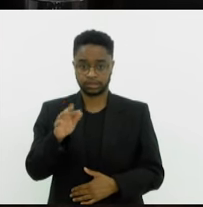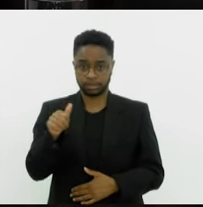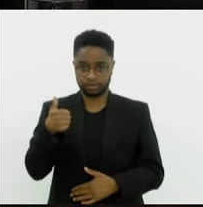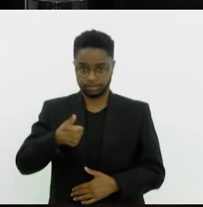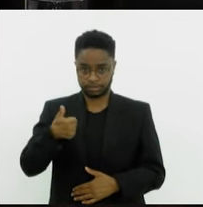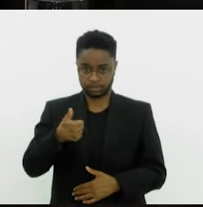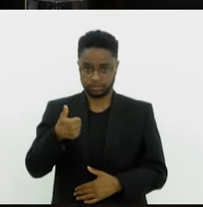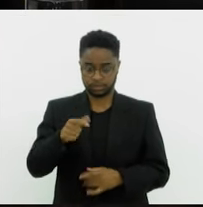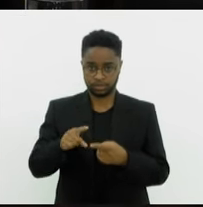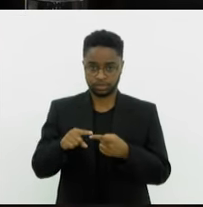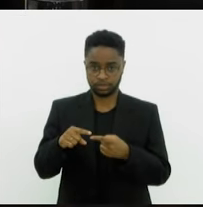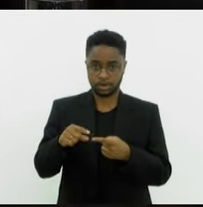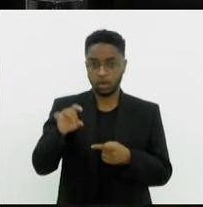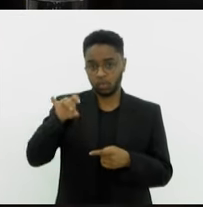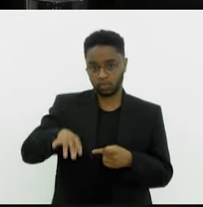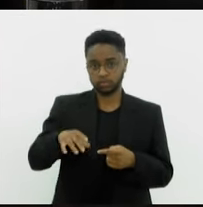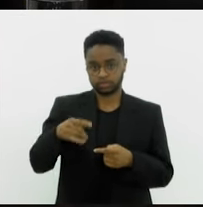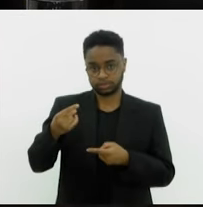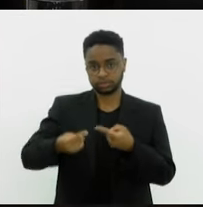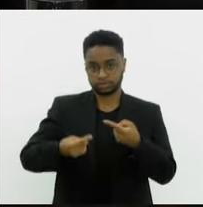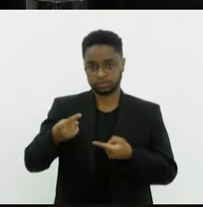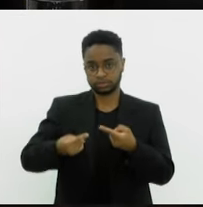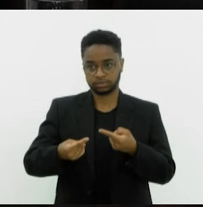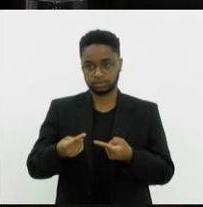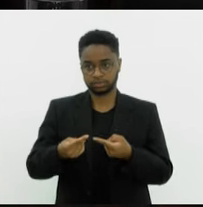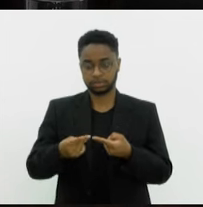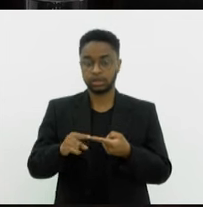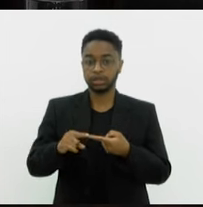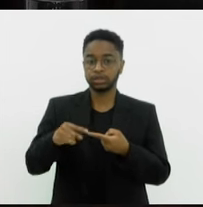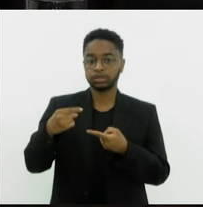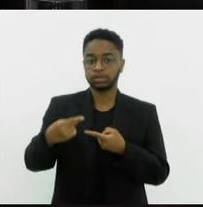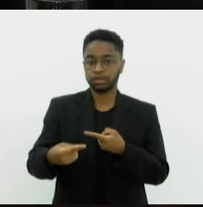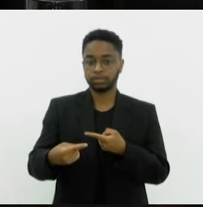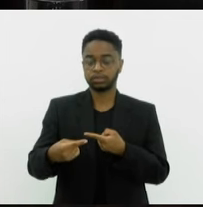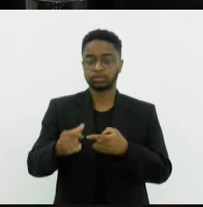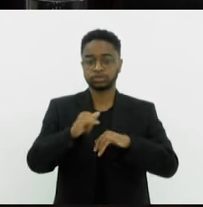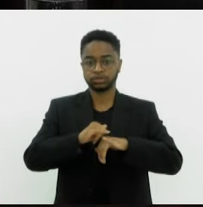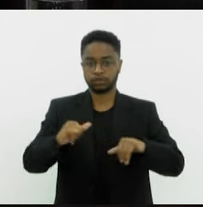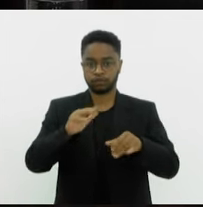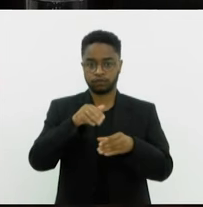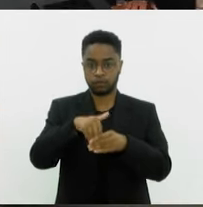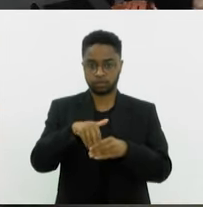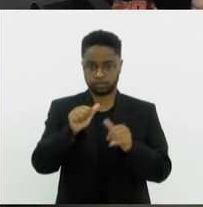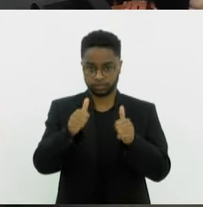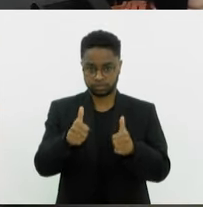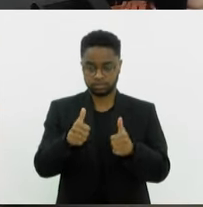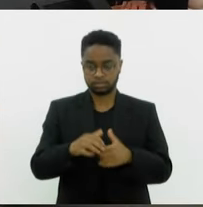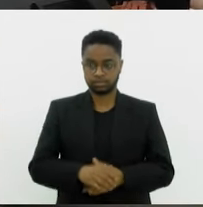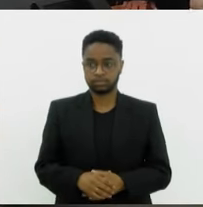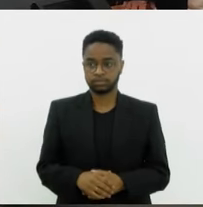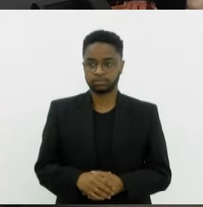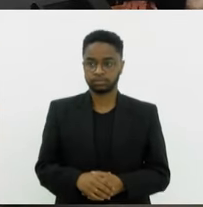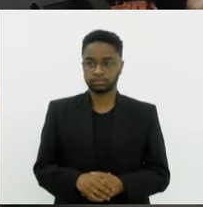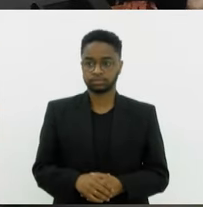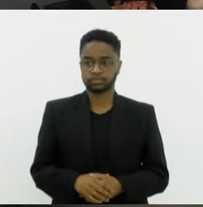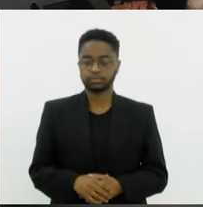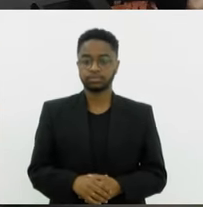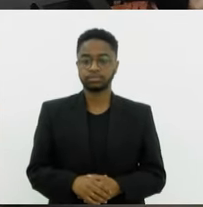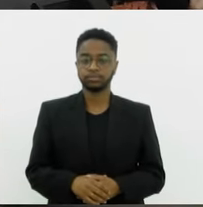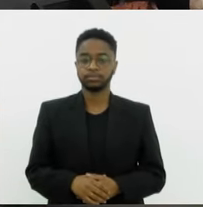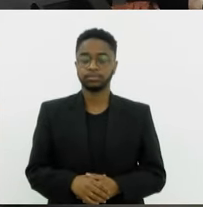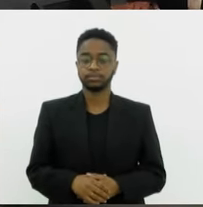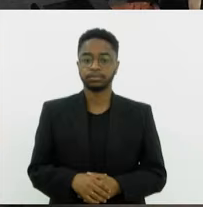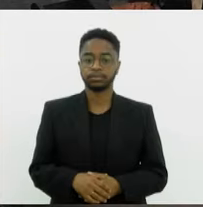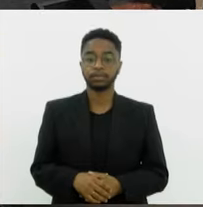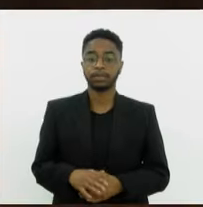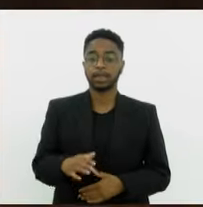discutir, é a última para discutir. Aí depois a gente entra na declaração de voto. Senhora presidenta, muito importante